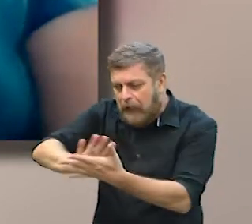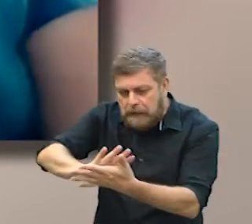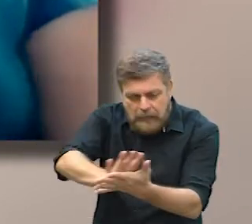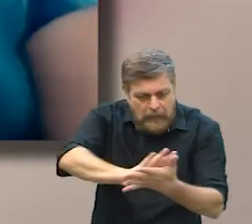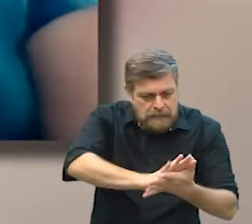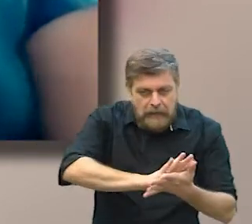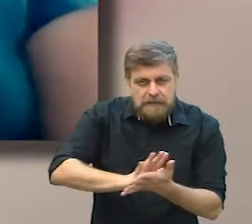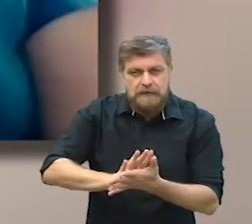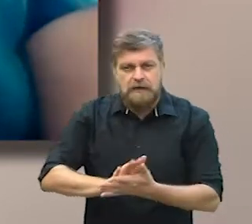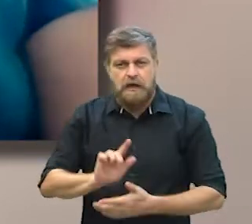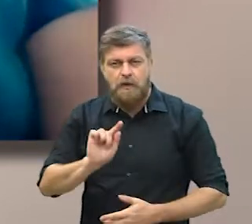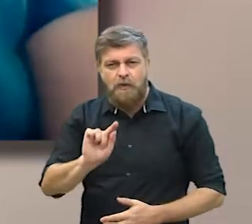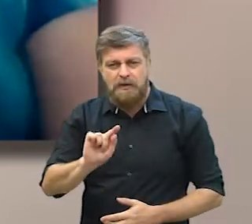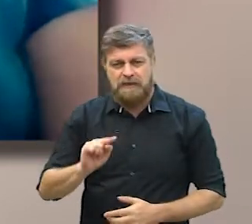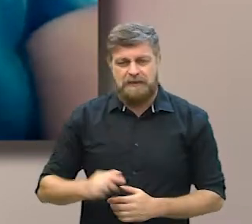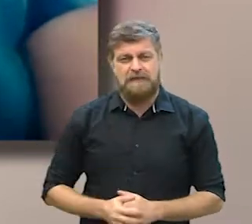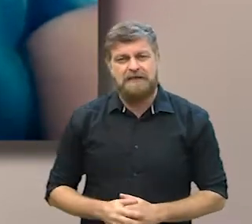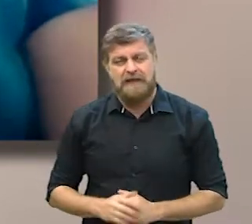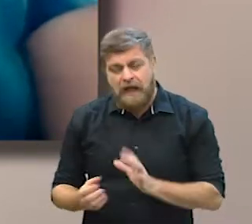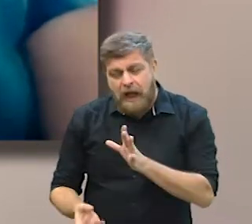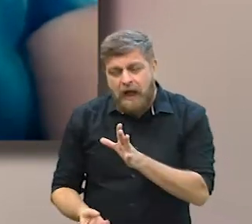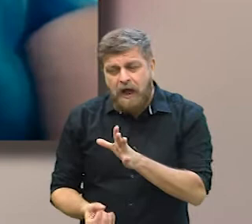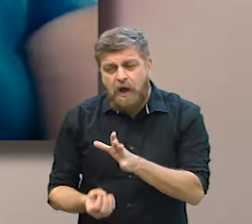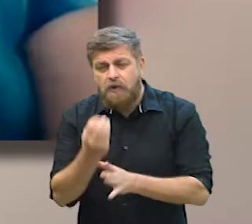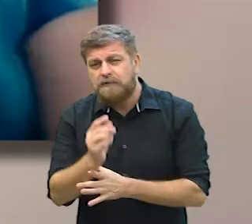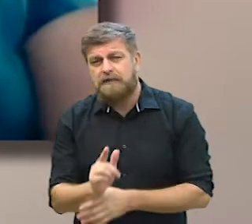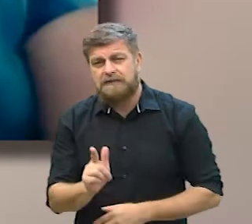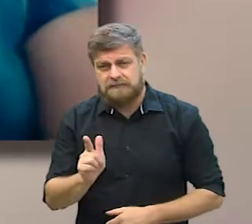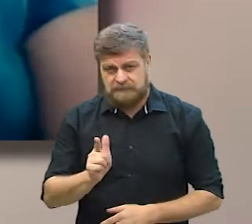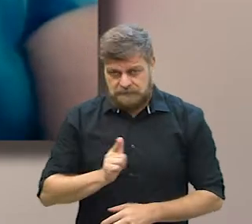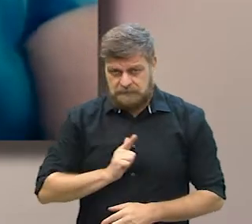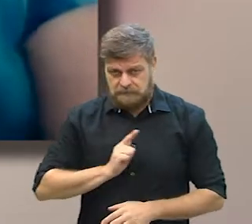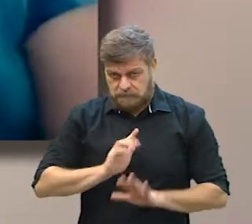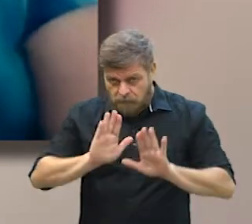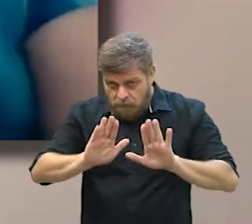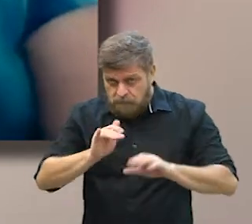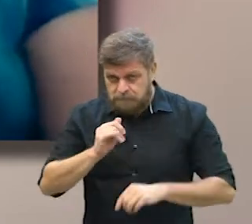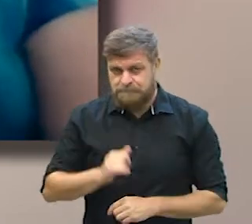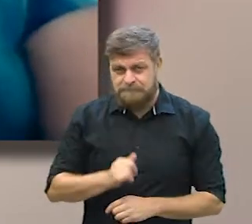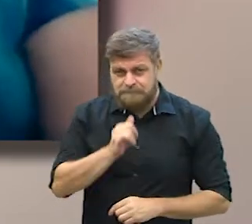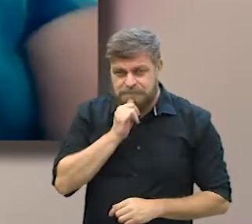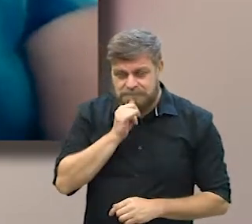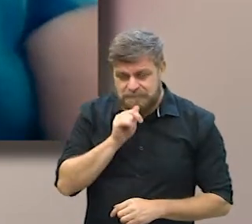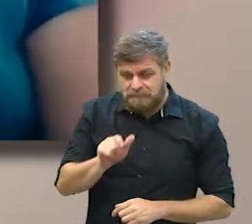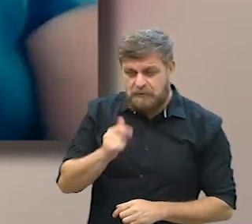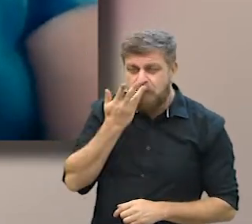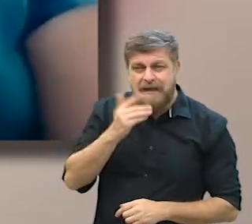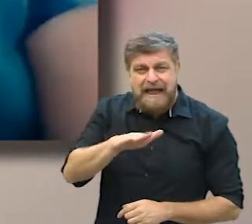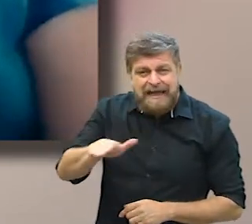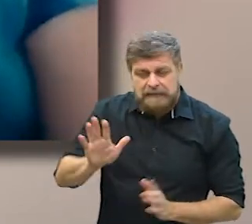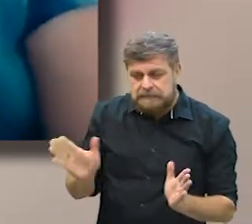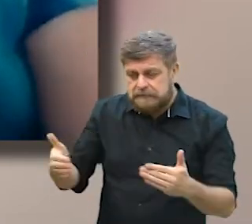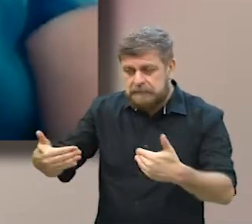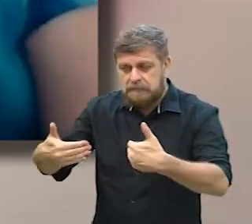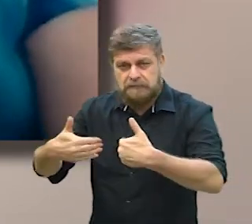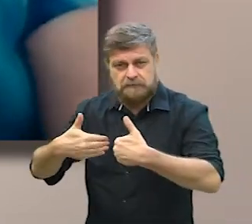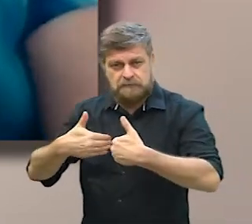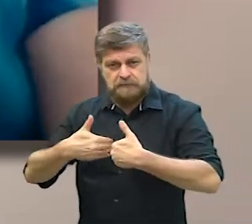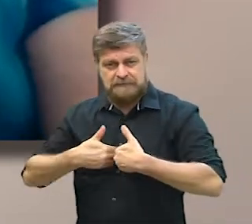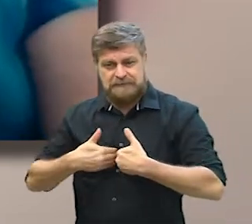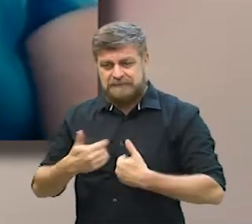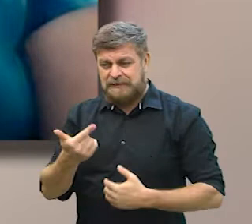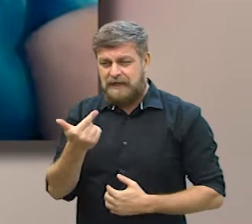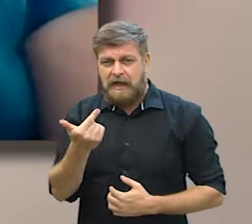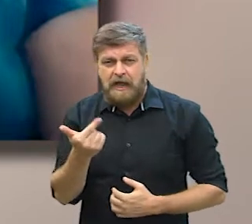Então, o que acaba acontecendo é que assim, que a criança com autismo, ela não tem